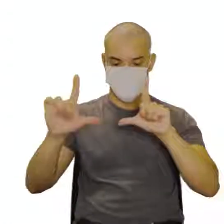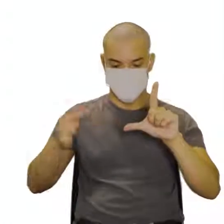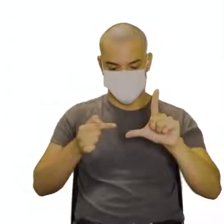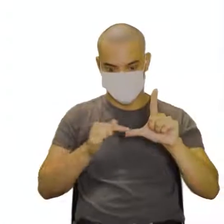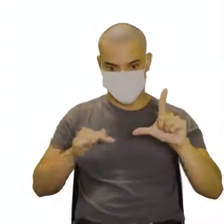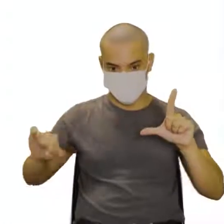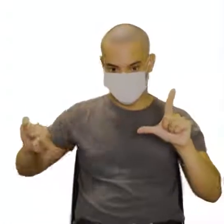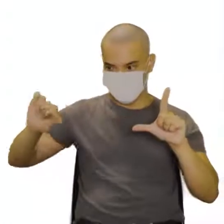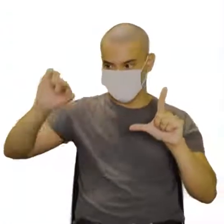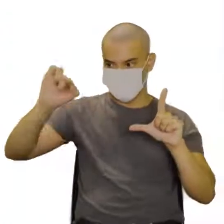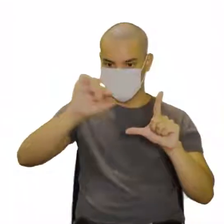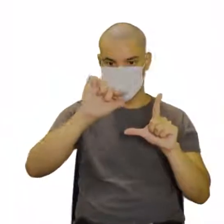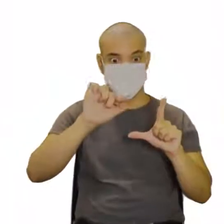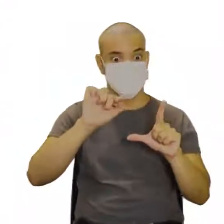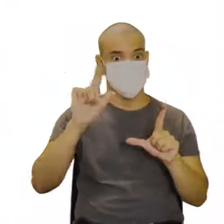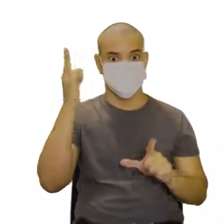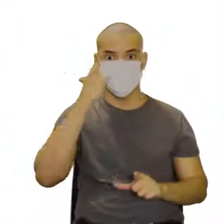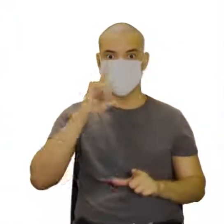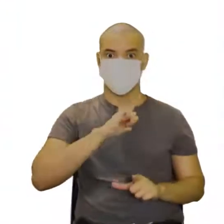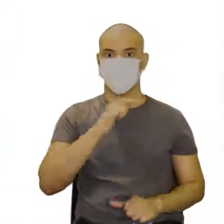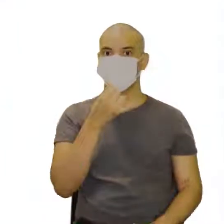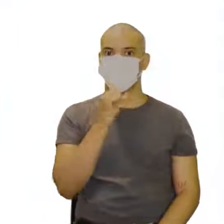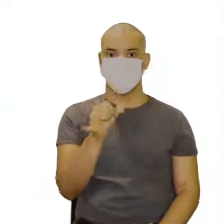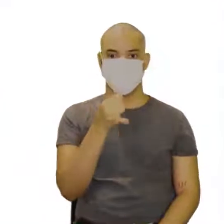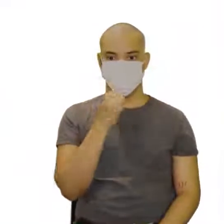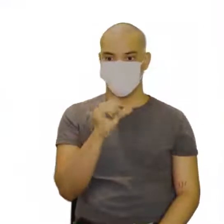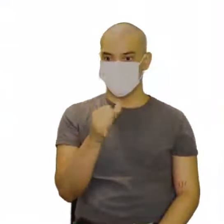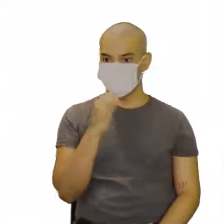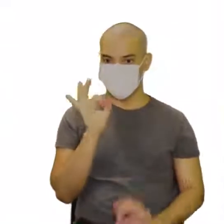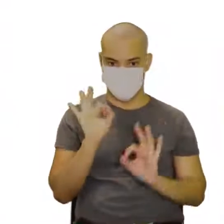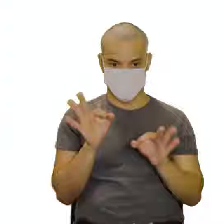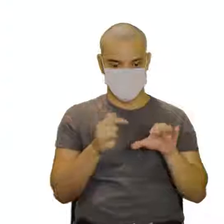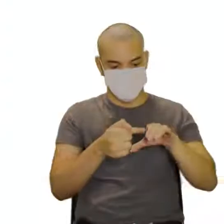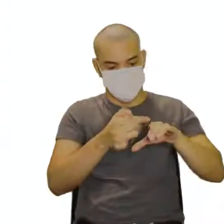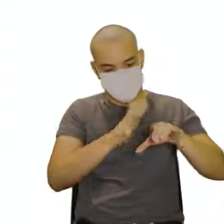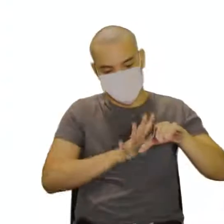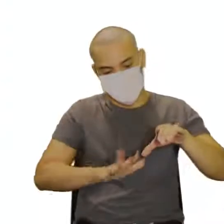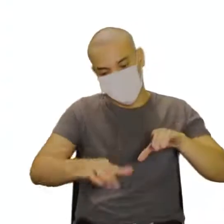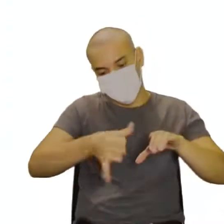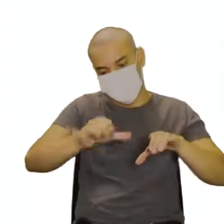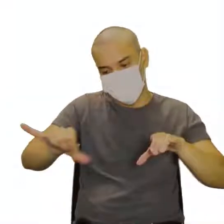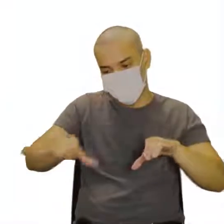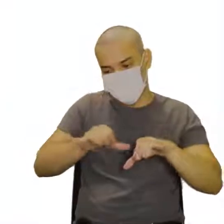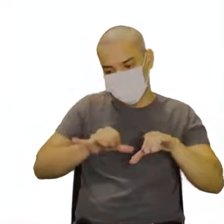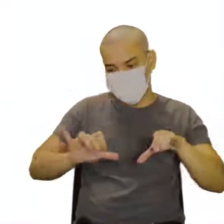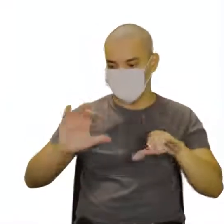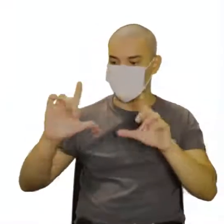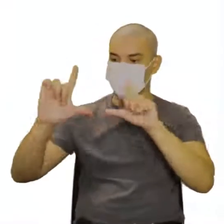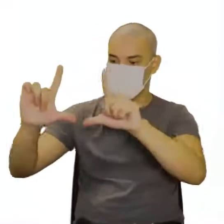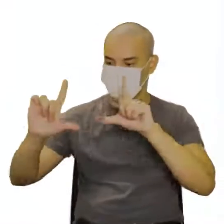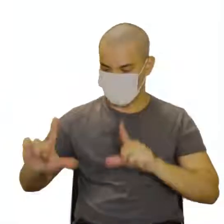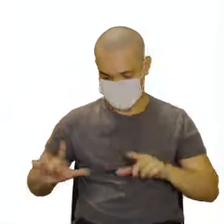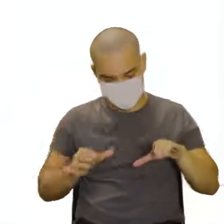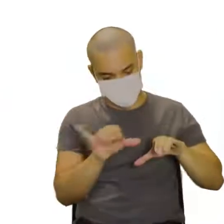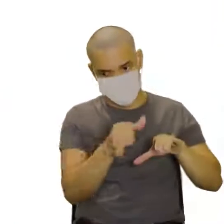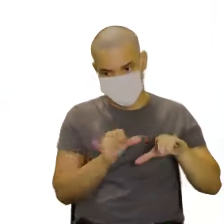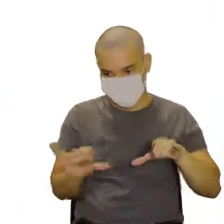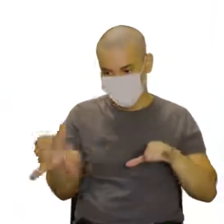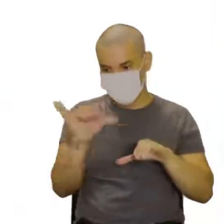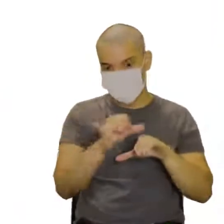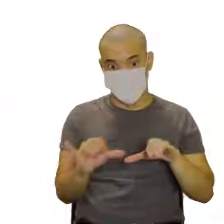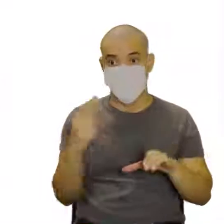liguei, fechei o circuito, eu vou ter corrente elétrica. Então, nesse caso aqui, ó, uma das placas vai